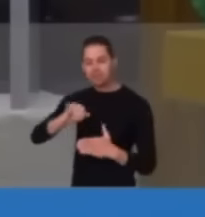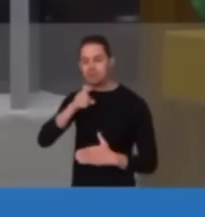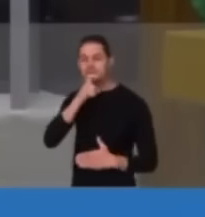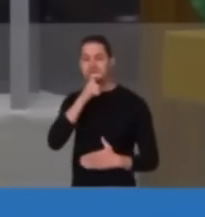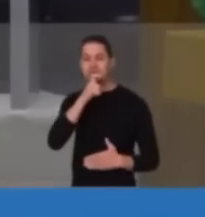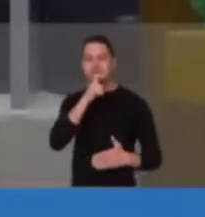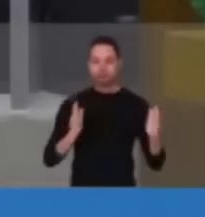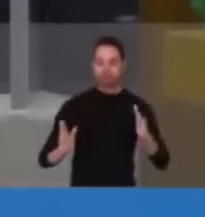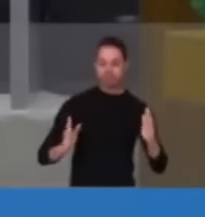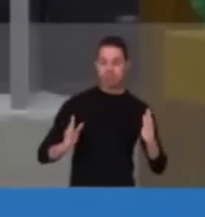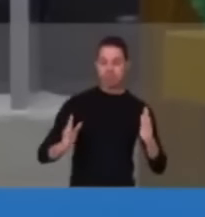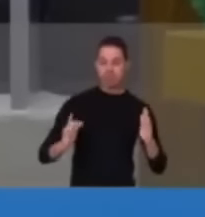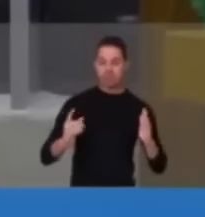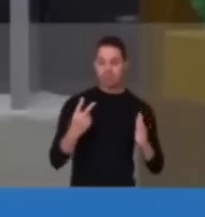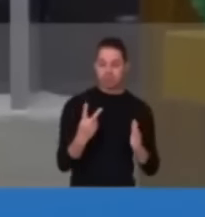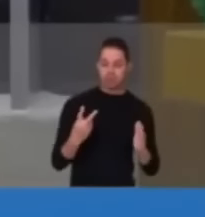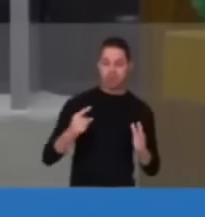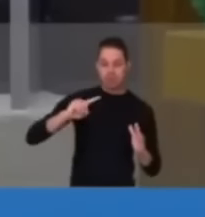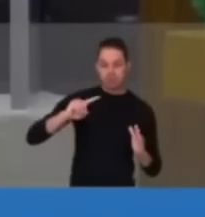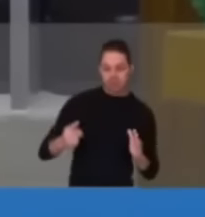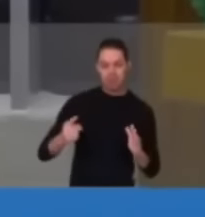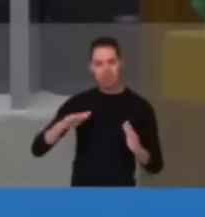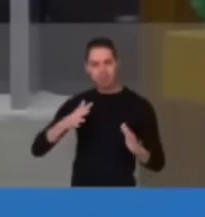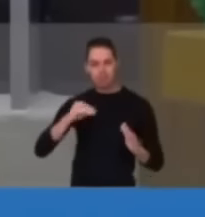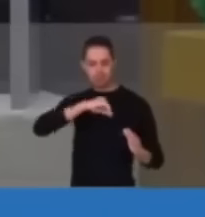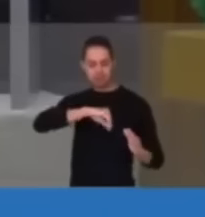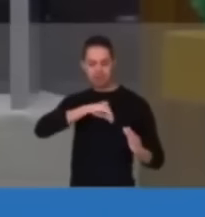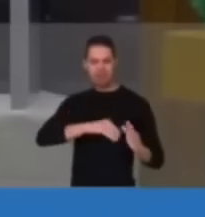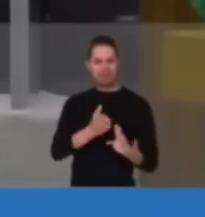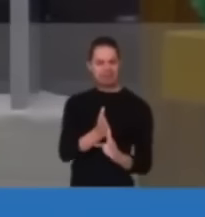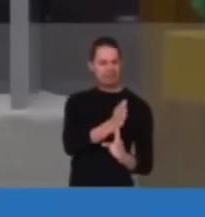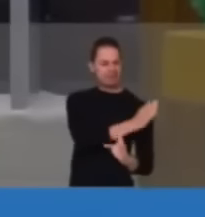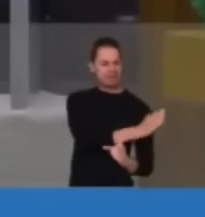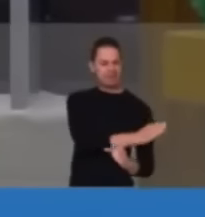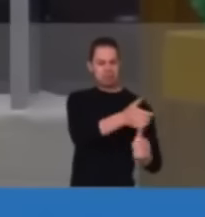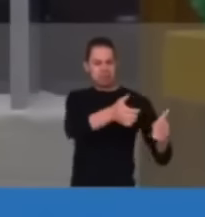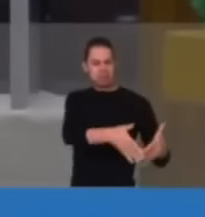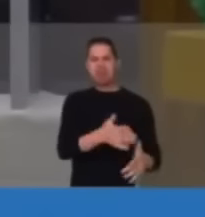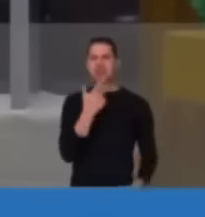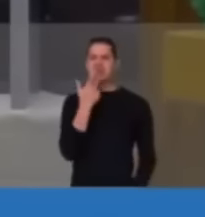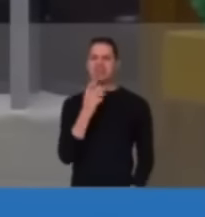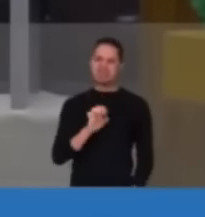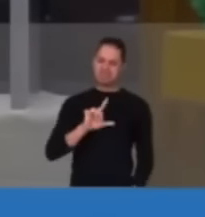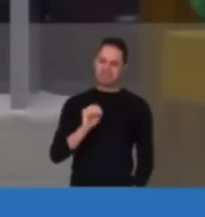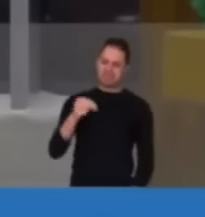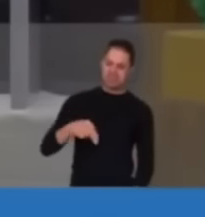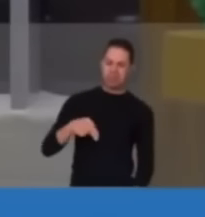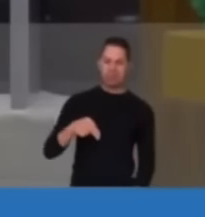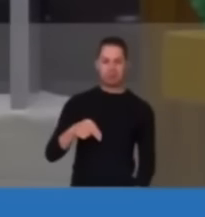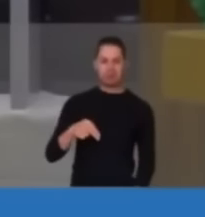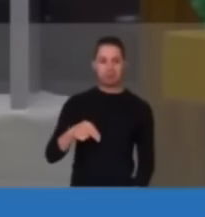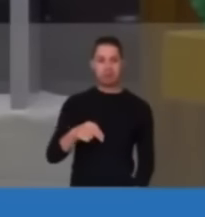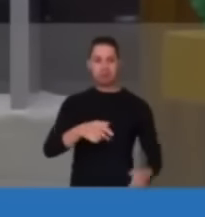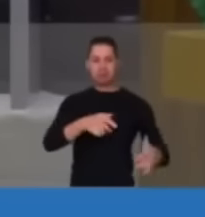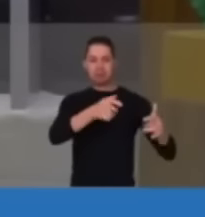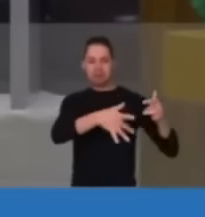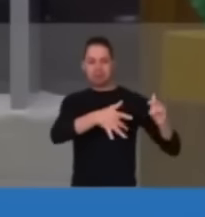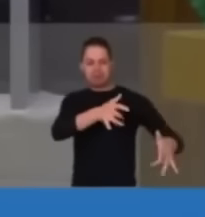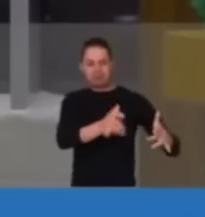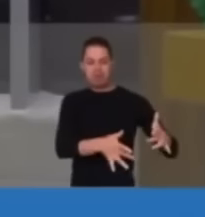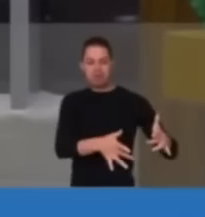superior a 2000 em média do salário não com aquela precarização que os que sobem aí para falar do musk fizeram uma precarização